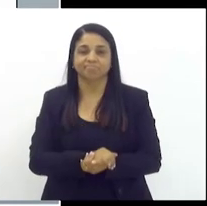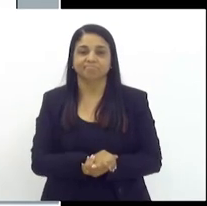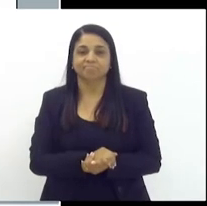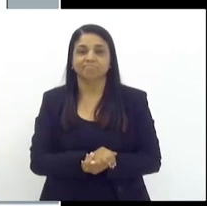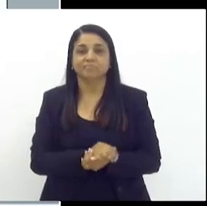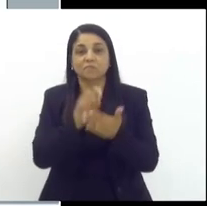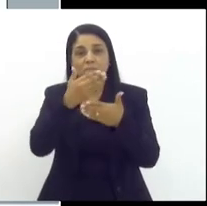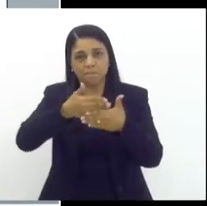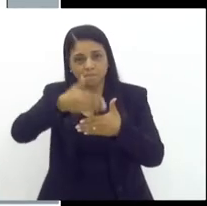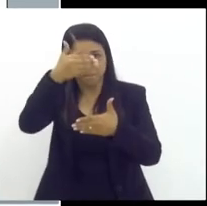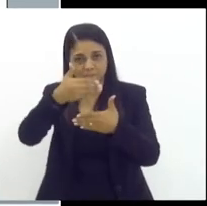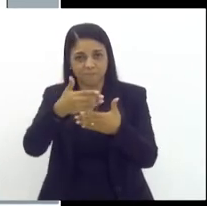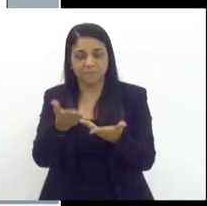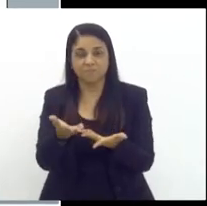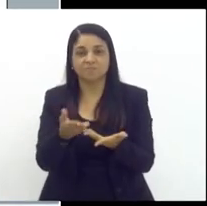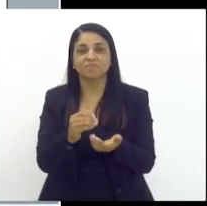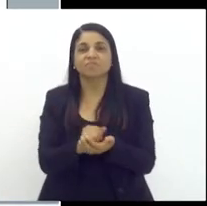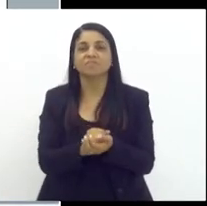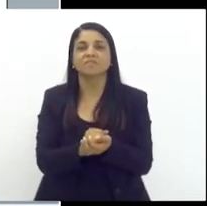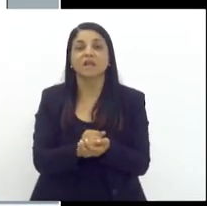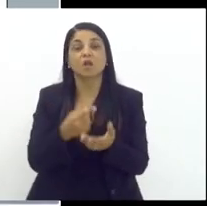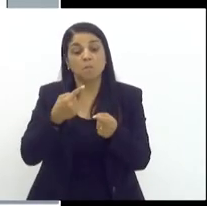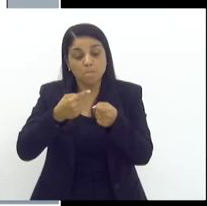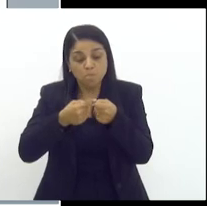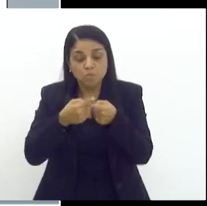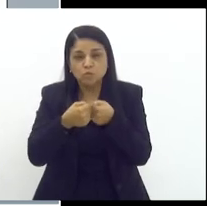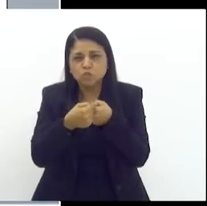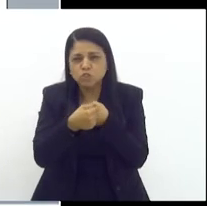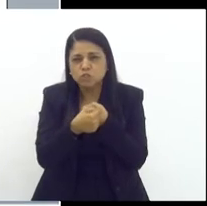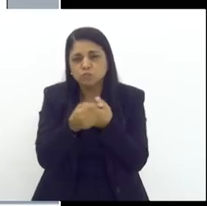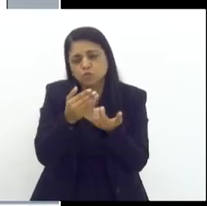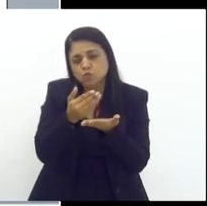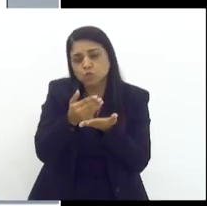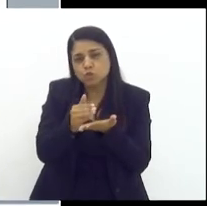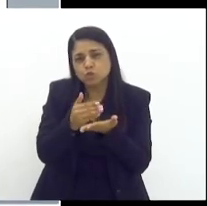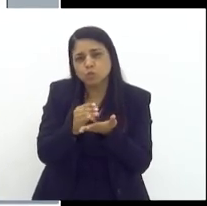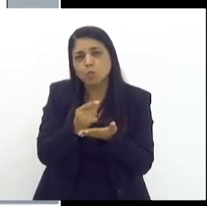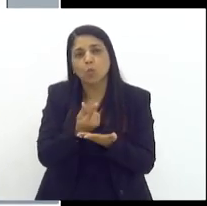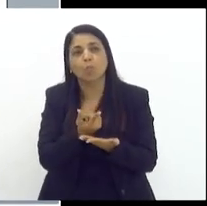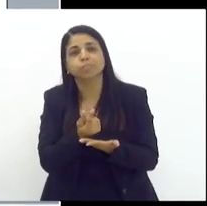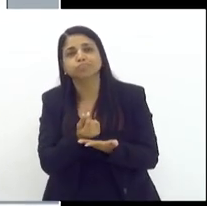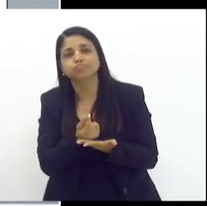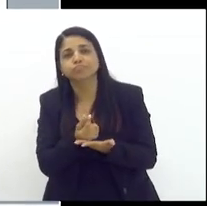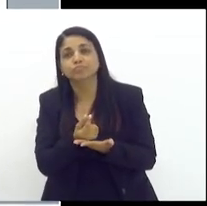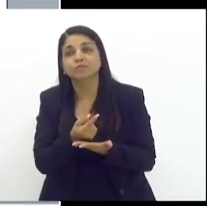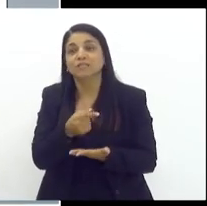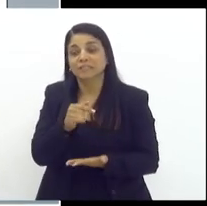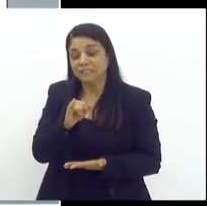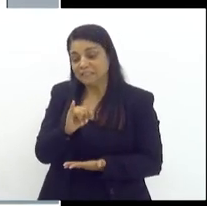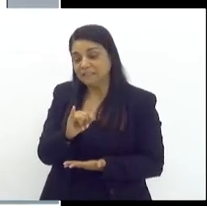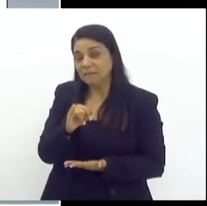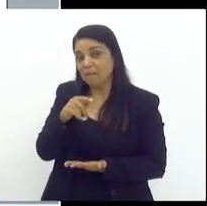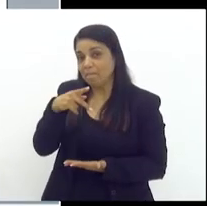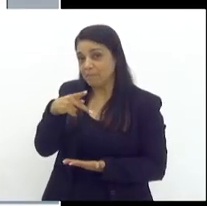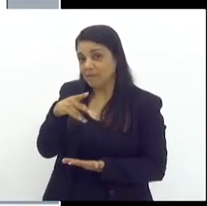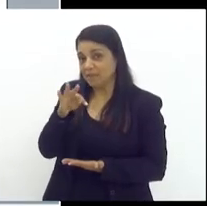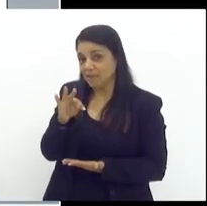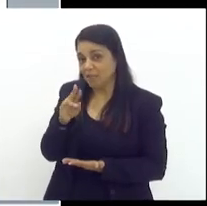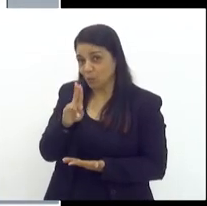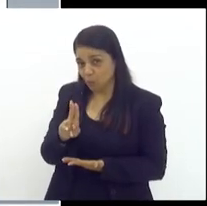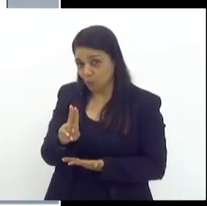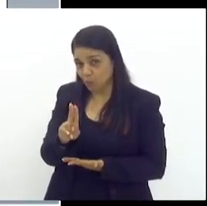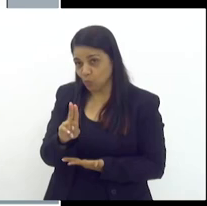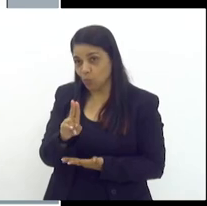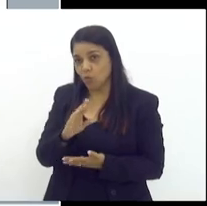próximo agora foi para os municípios sobrou para os municípios o IPTU e a contribuição